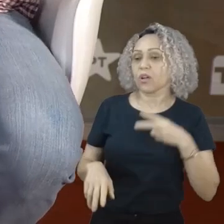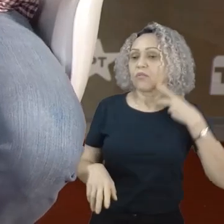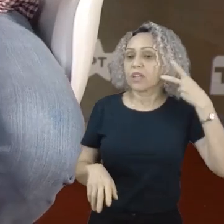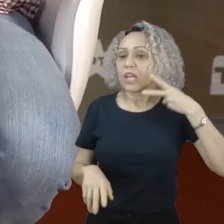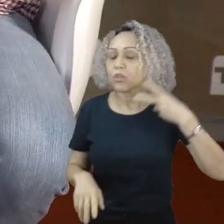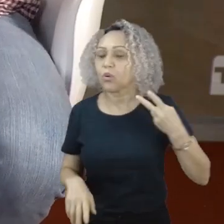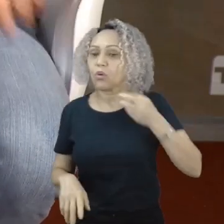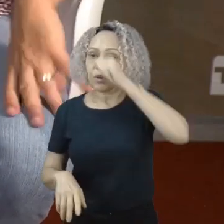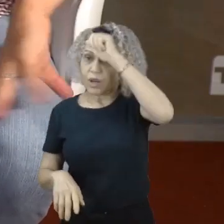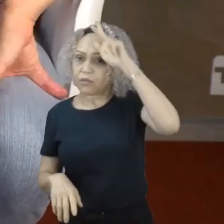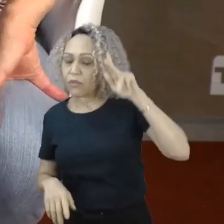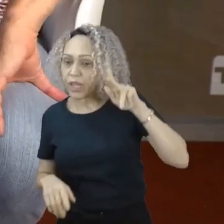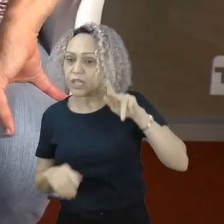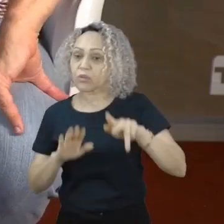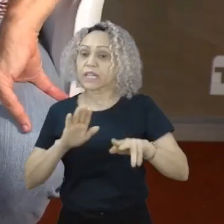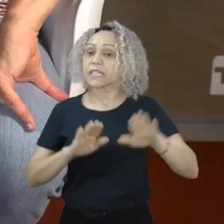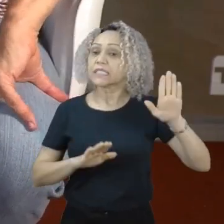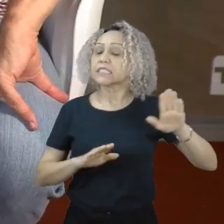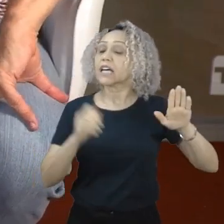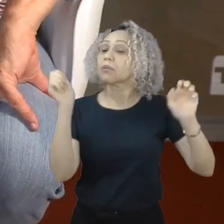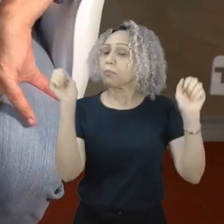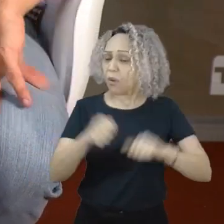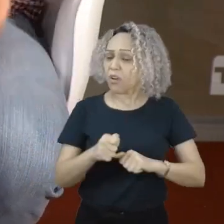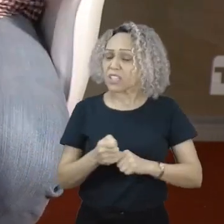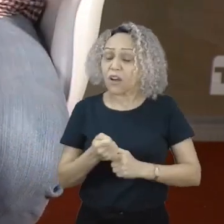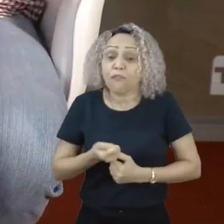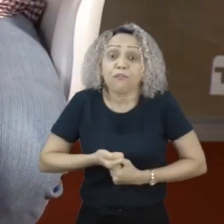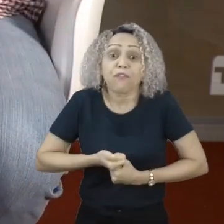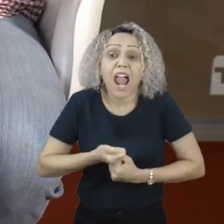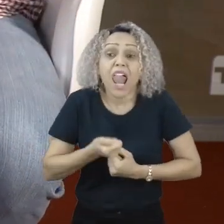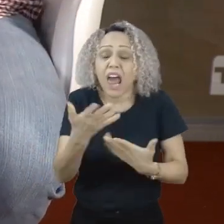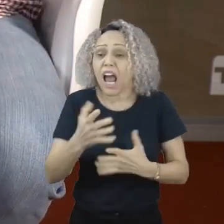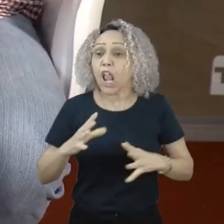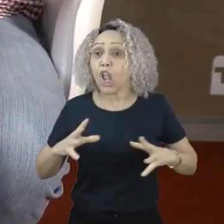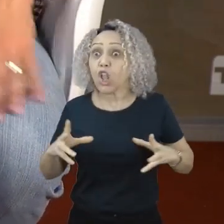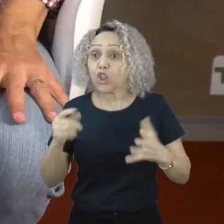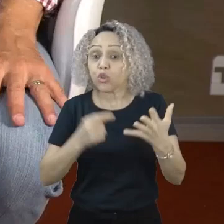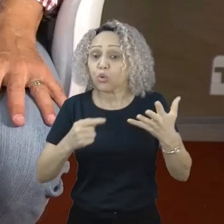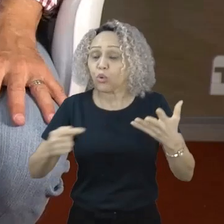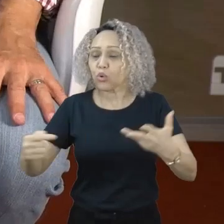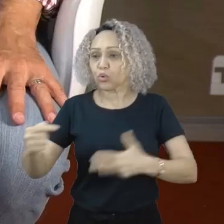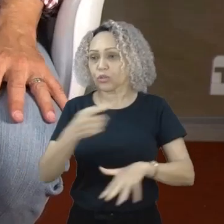por exemplo, a atitude muito importante que o presidente Lula fez agora, que dependendo da gente aprovar no